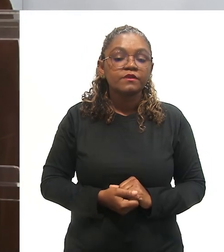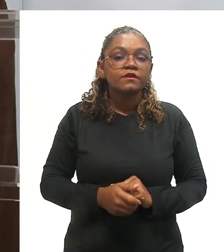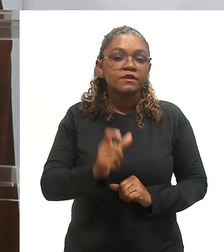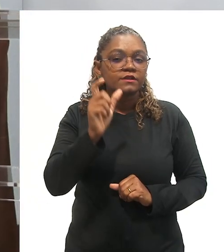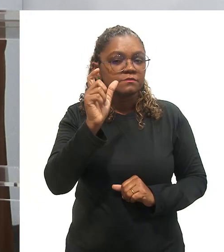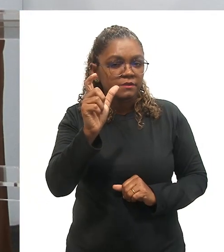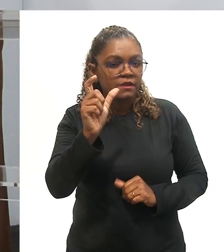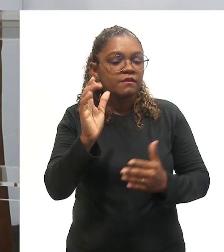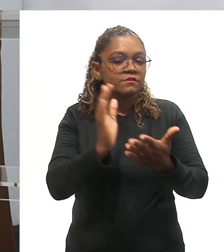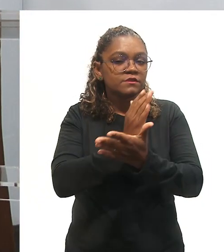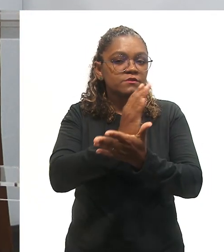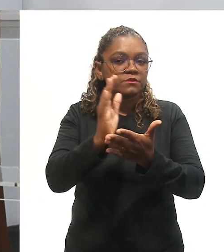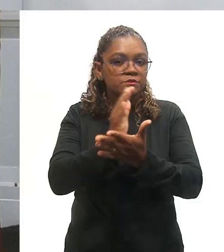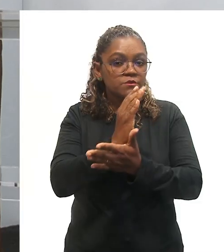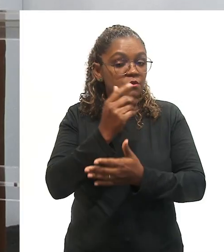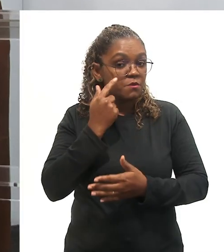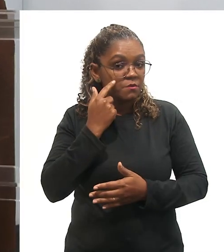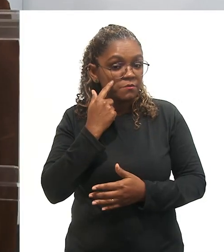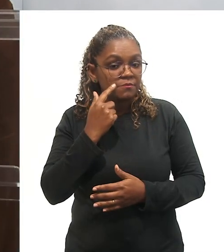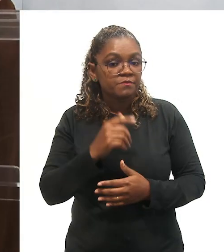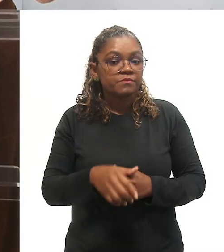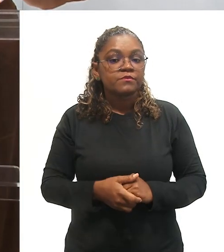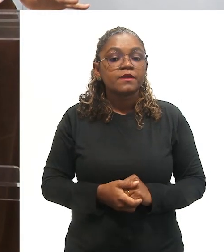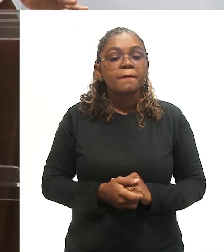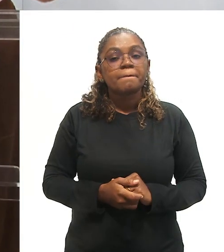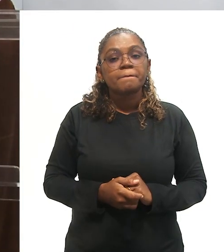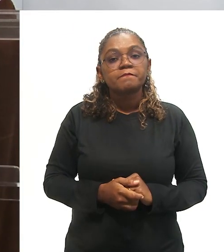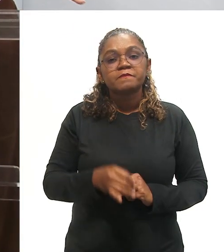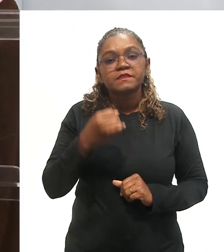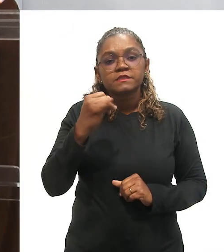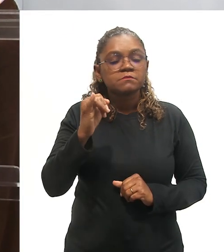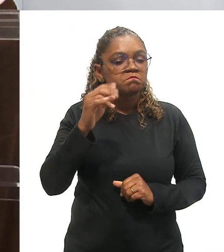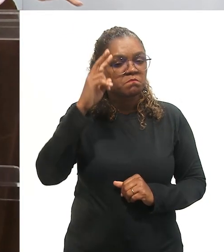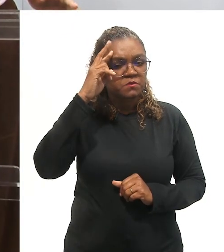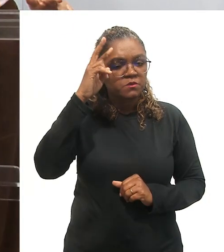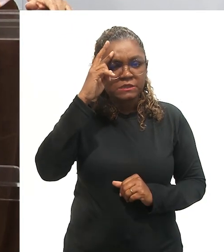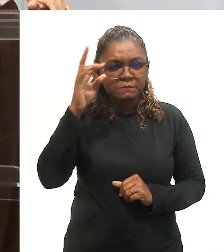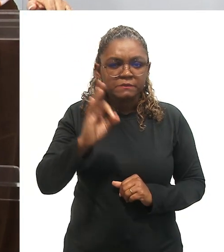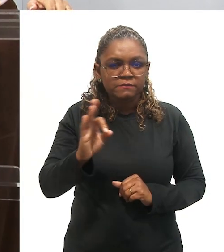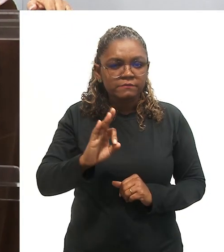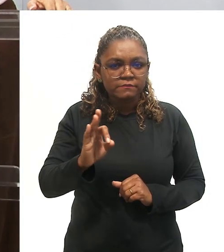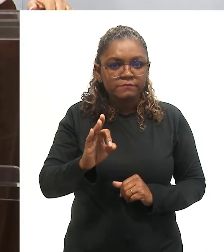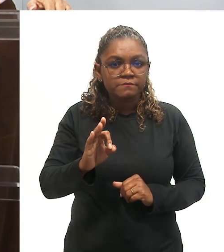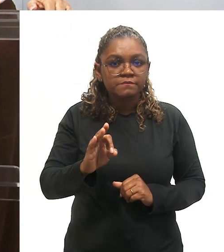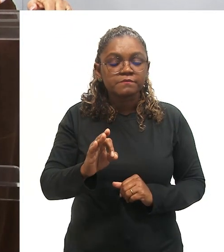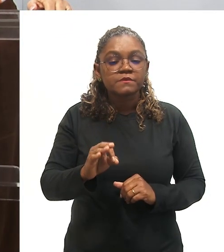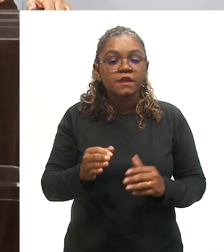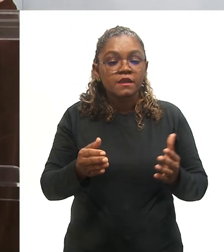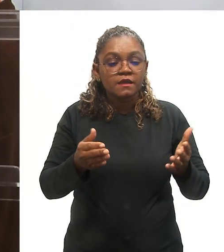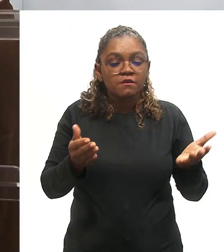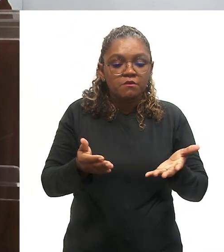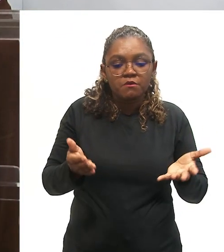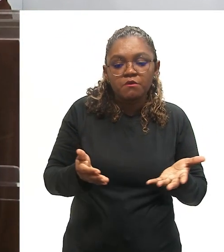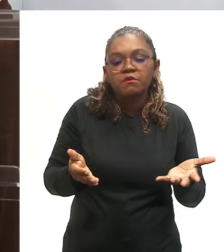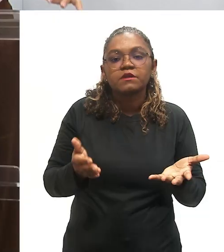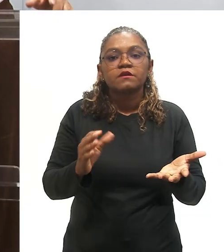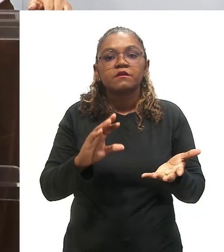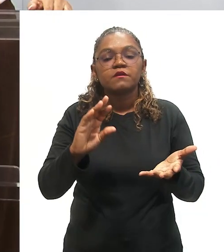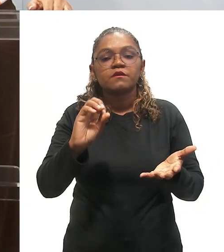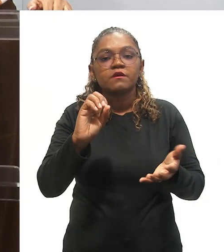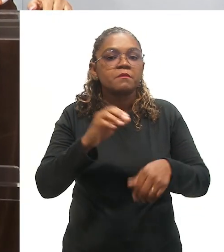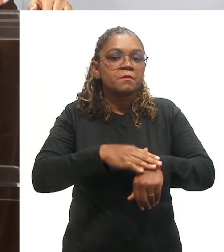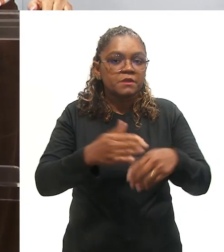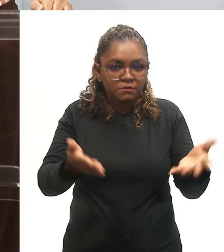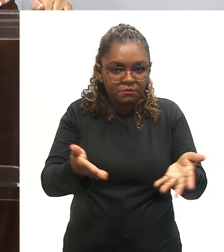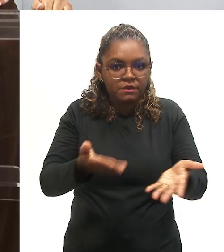termos, queridos alunos, vocês podem até não lembrar, né? Aqui no